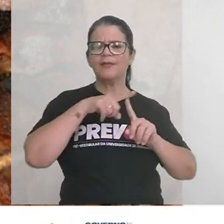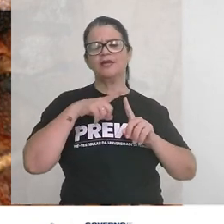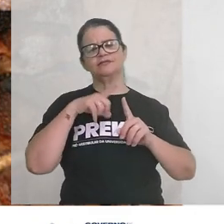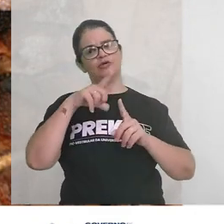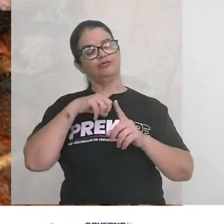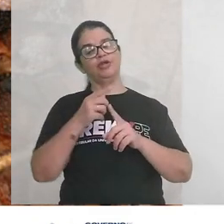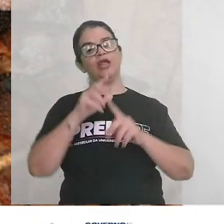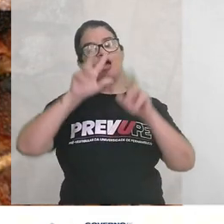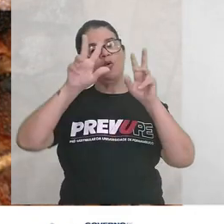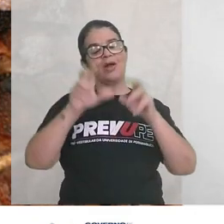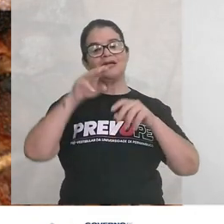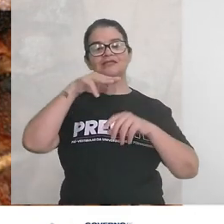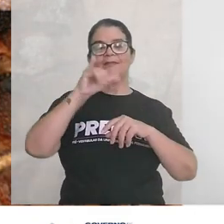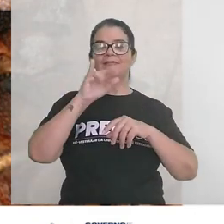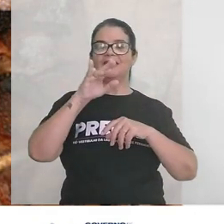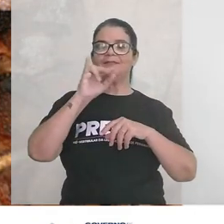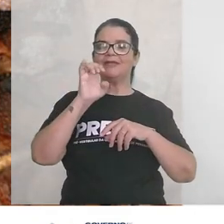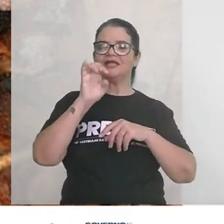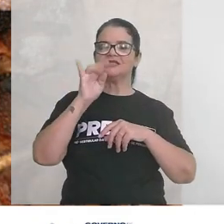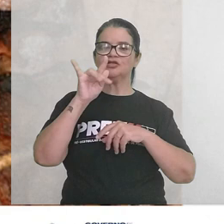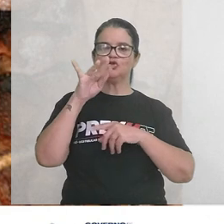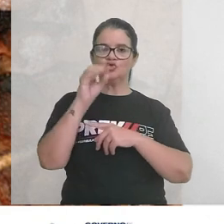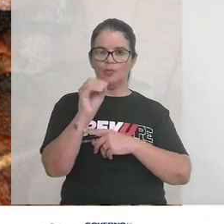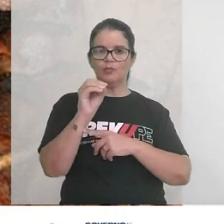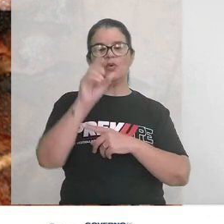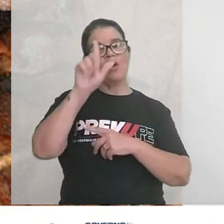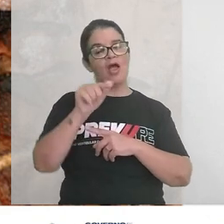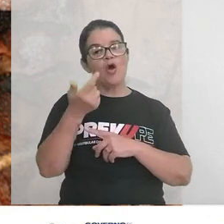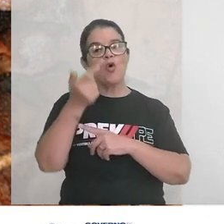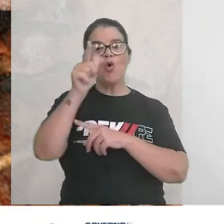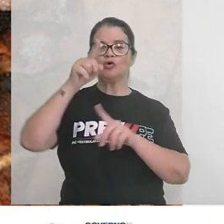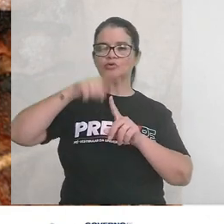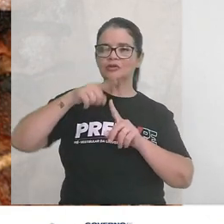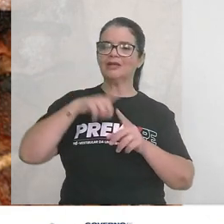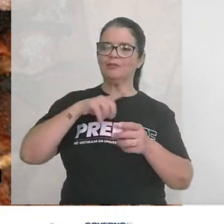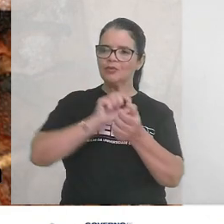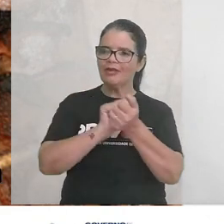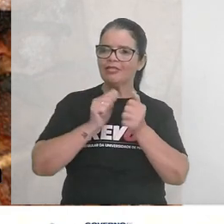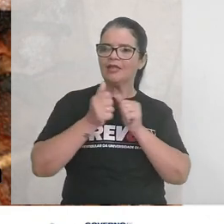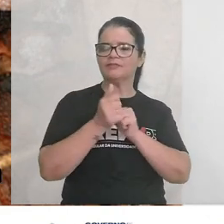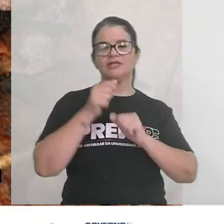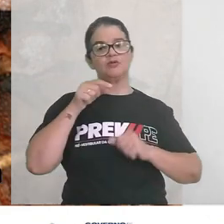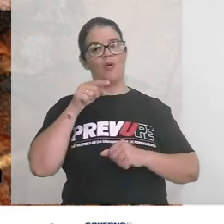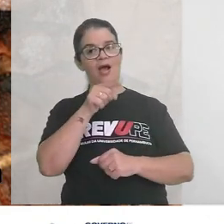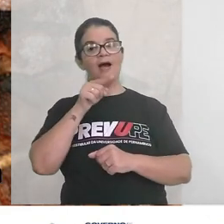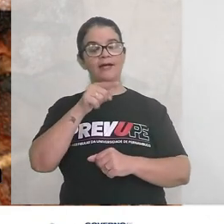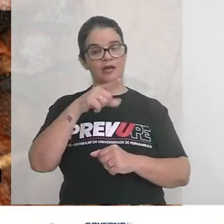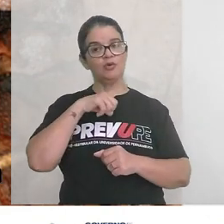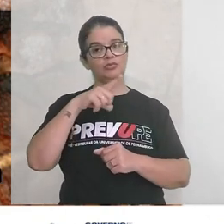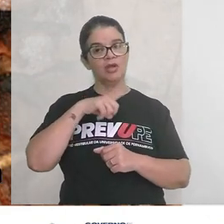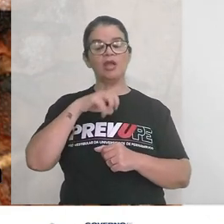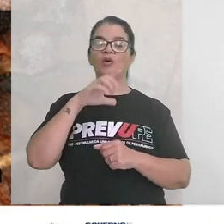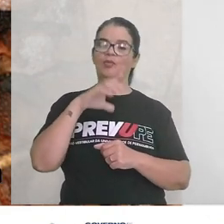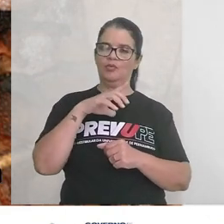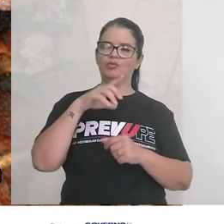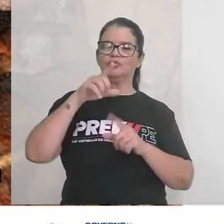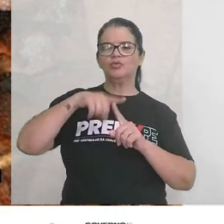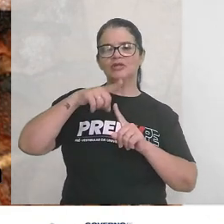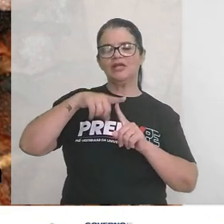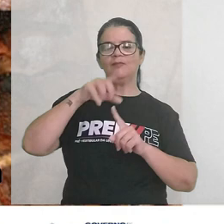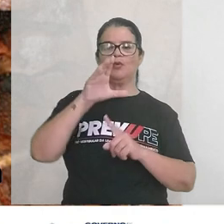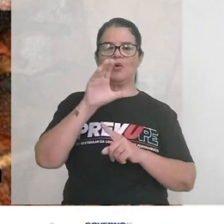teria um caso aí de mimetismo né então é outro tipo de adaptação nesse caso aí eu tenho uma do